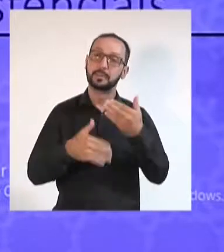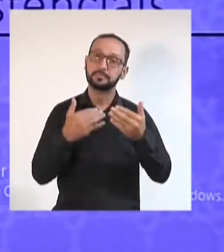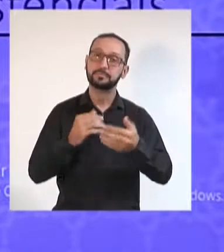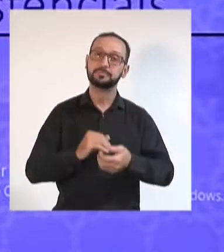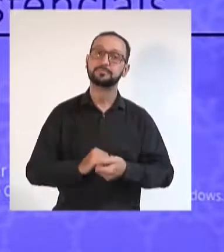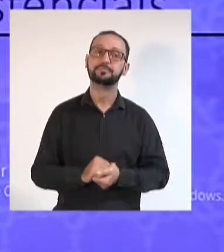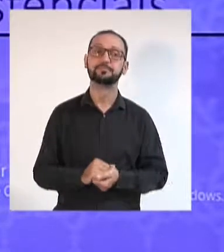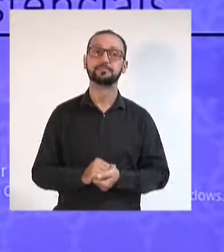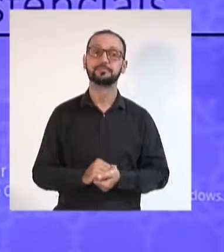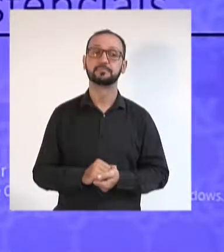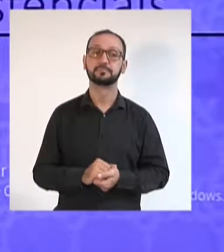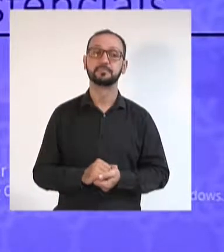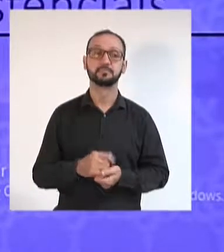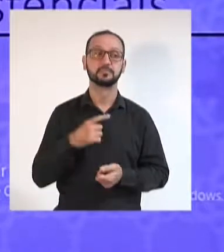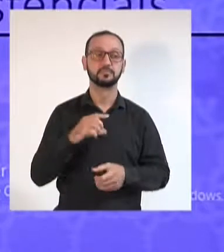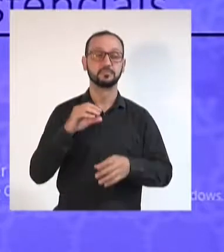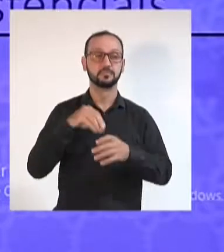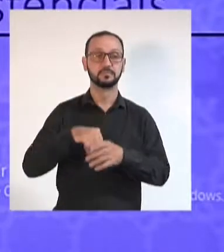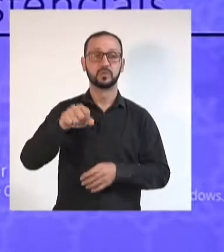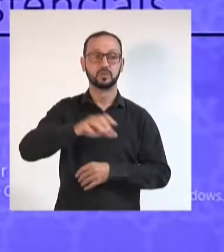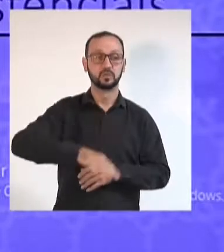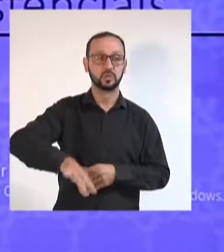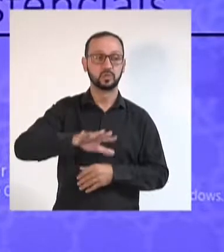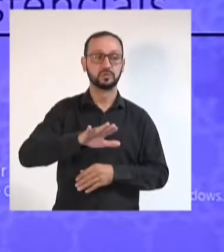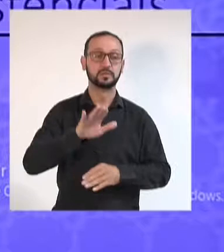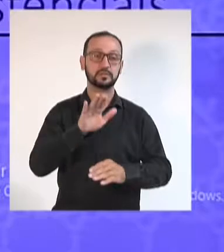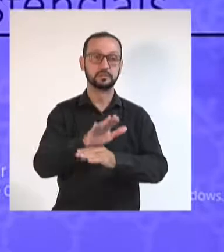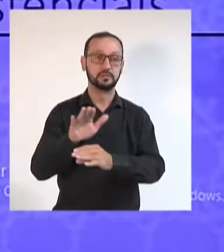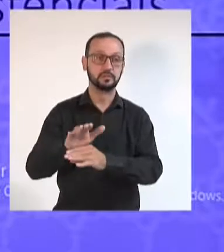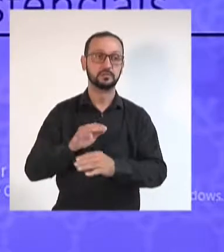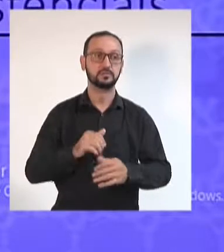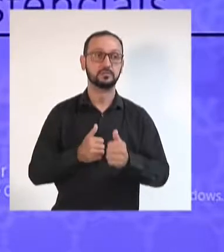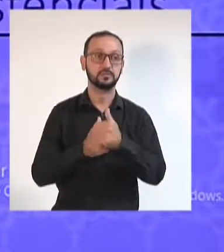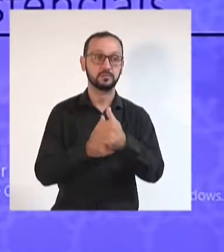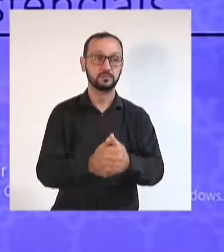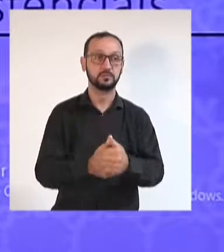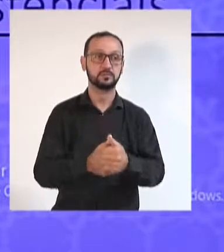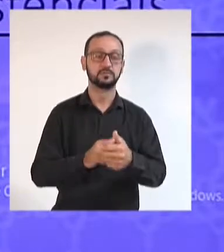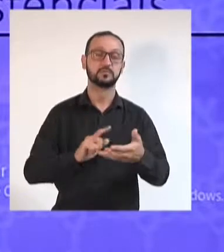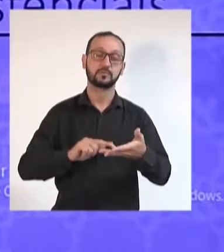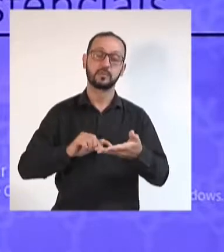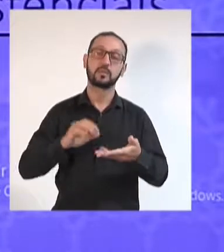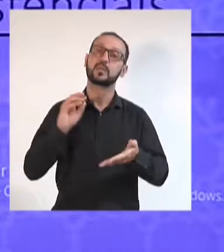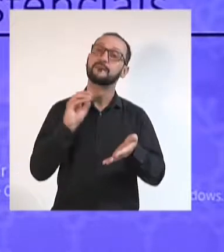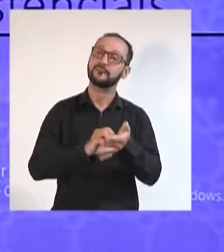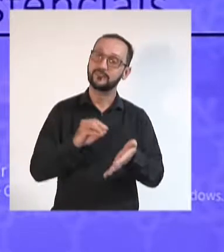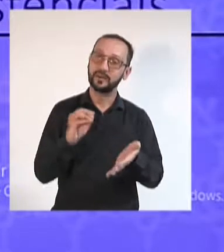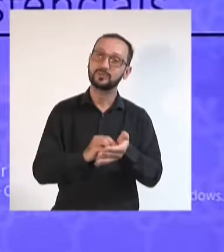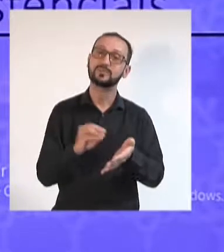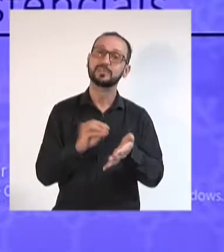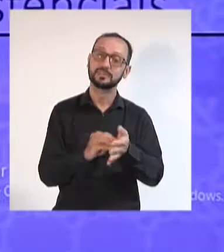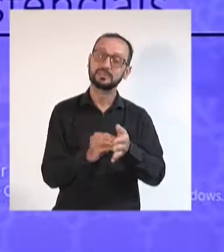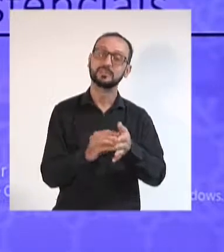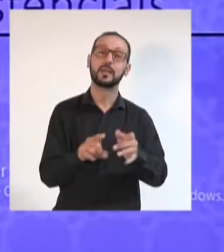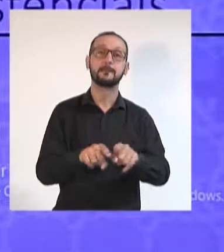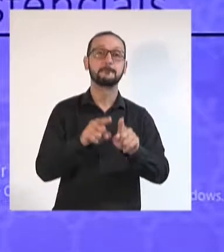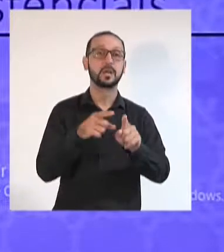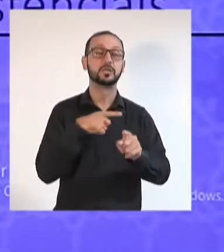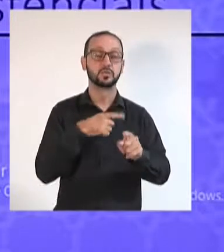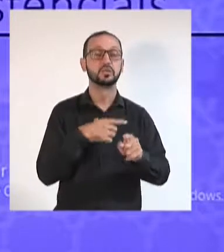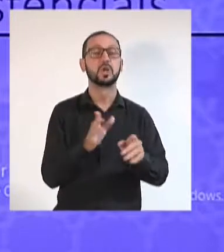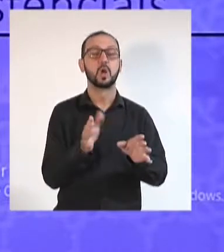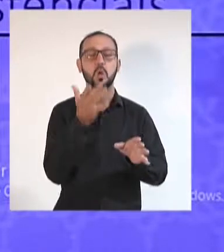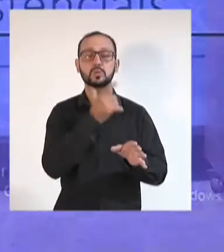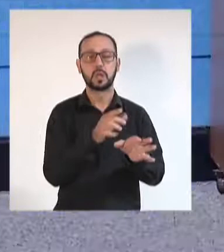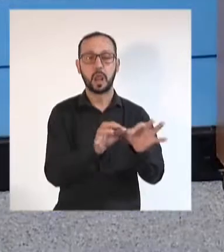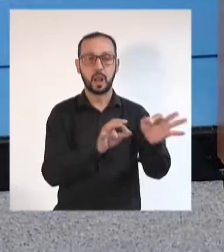bastante, principalmente na área socioassistencial, que é do Valdeirês. Temos muito a fazer, mas nós já temos